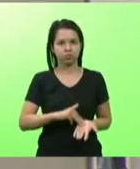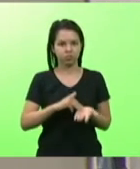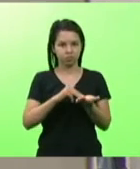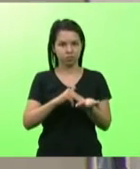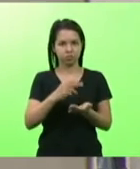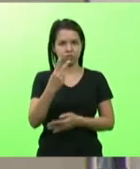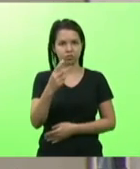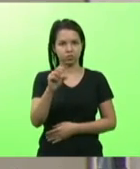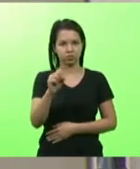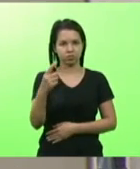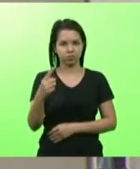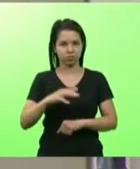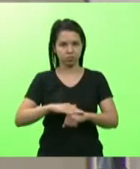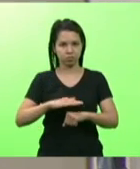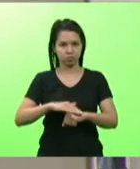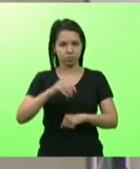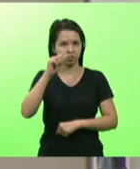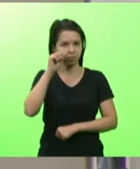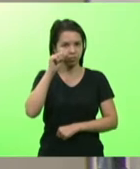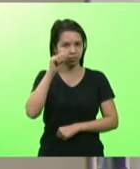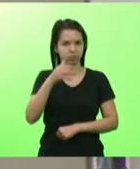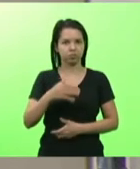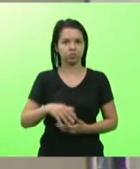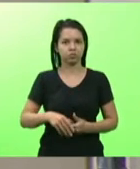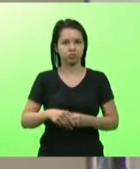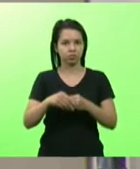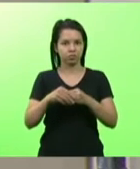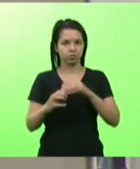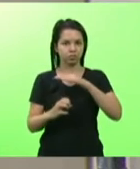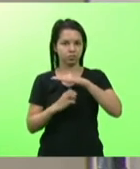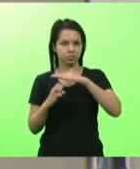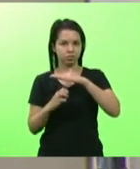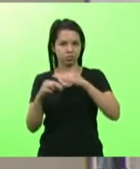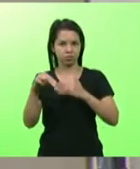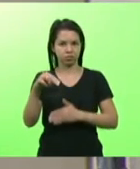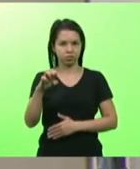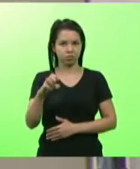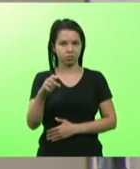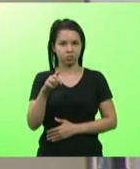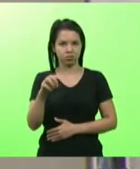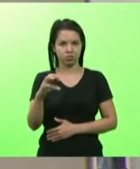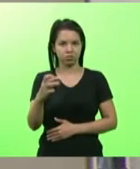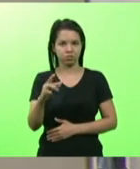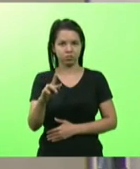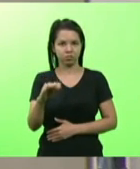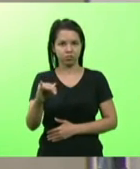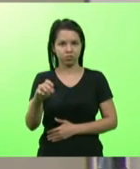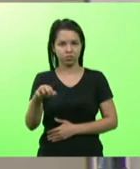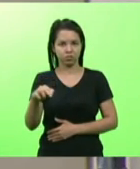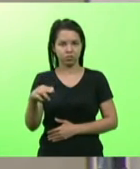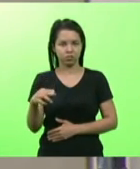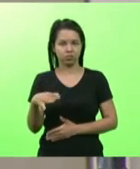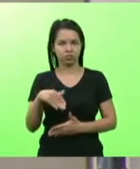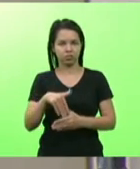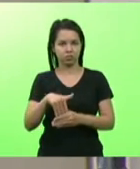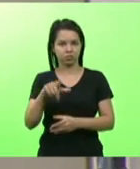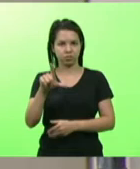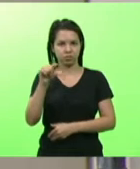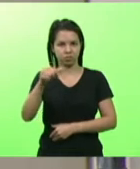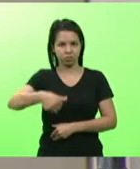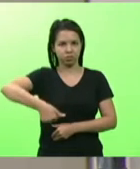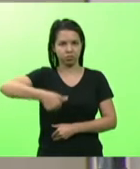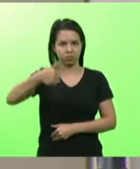281 autoria deputada na campanholo complementando a empresa next shipping pela eleição como melhor empresa